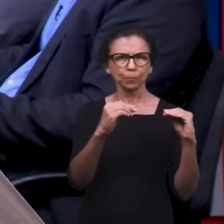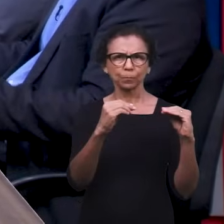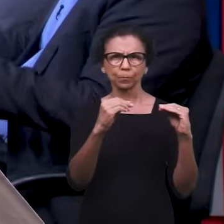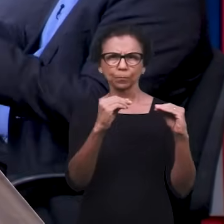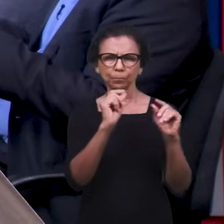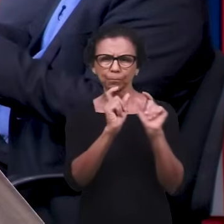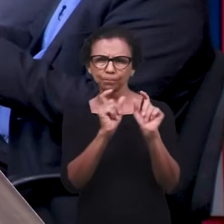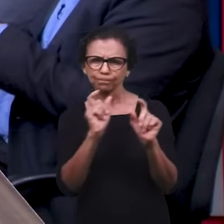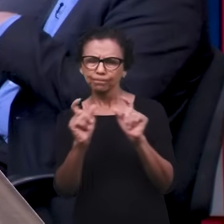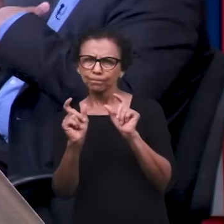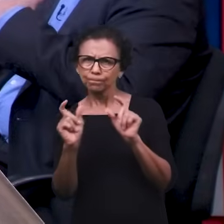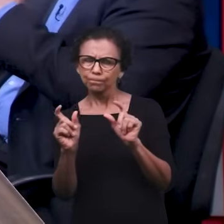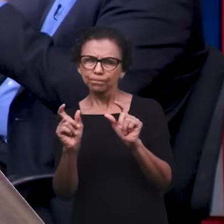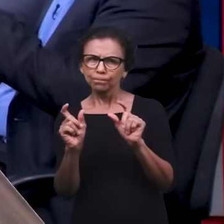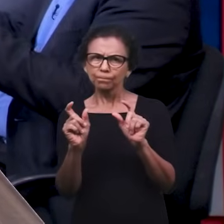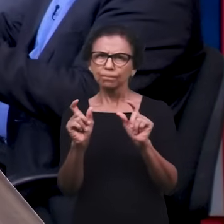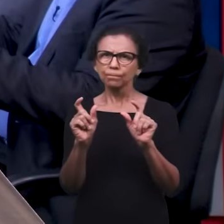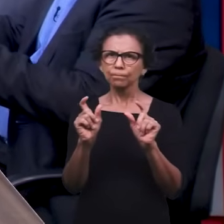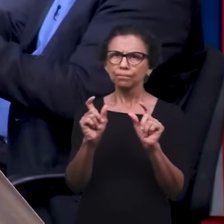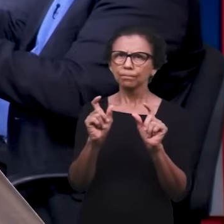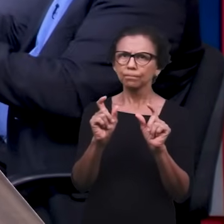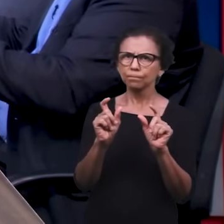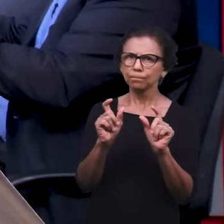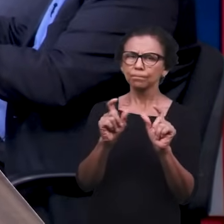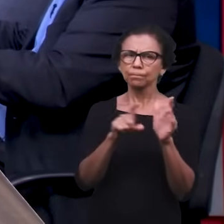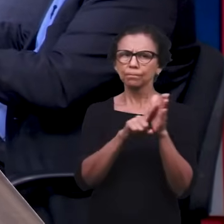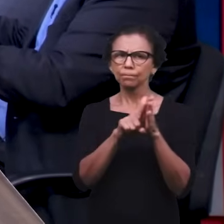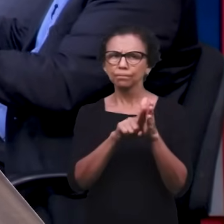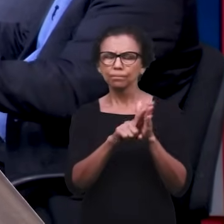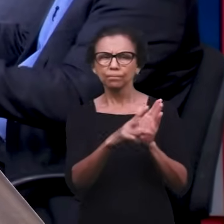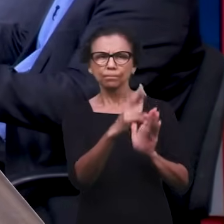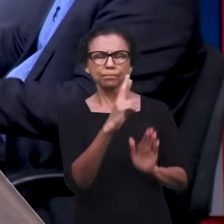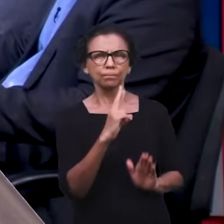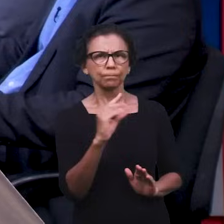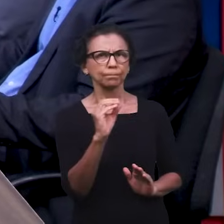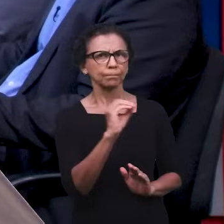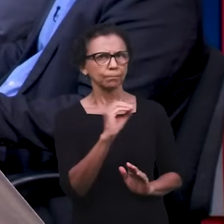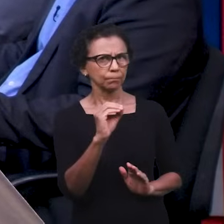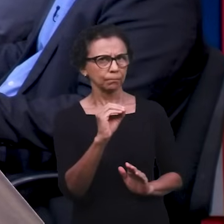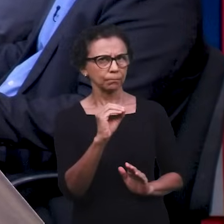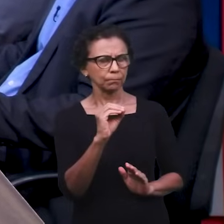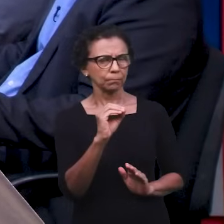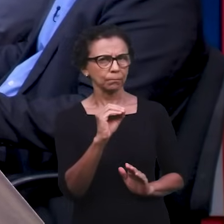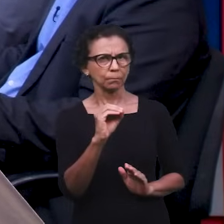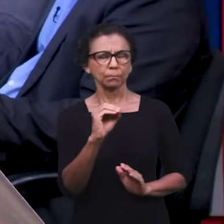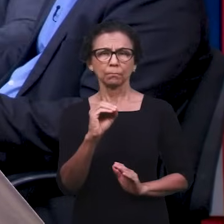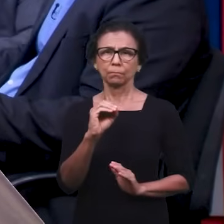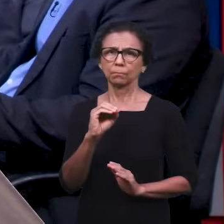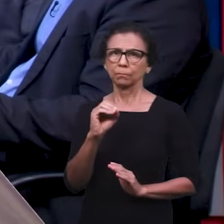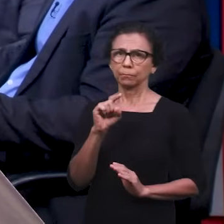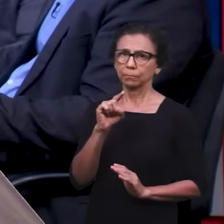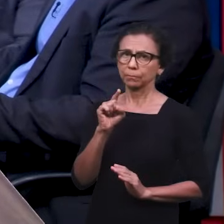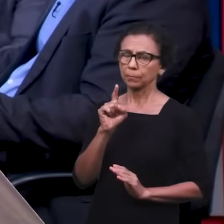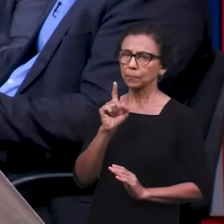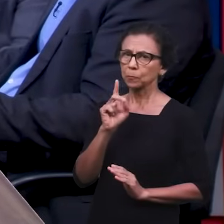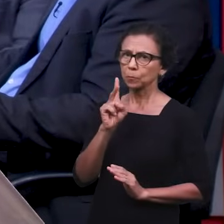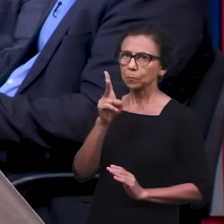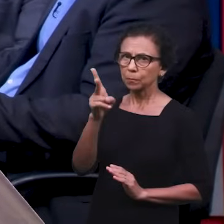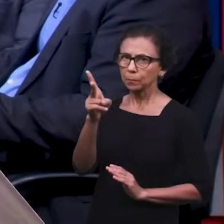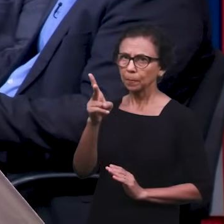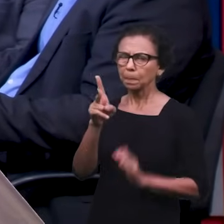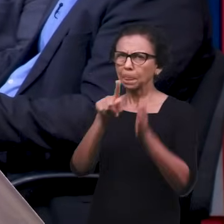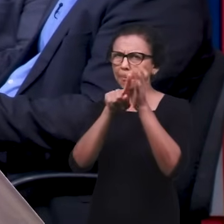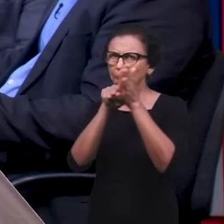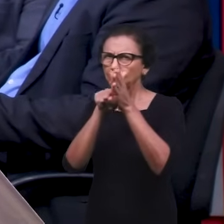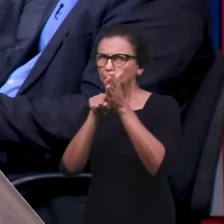buscando. E ele retorna e você vai em busca de sites com informações daquilo que você procura. Sim. Já o